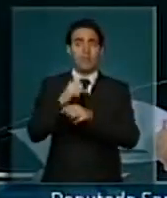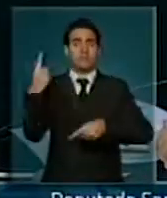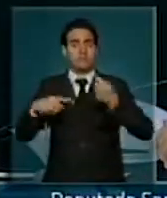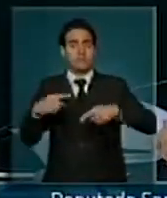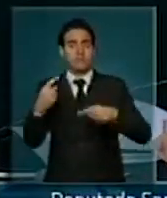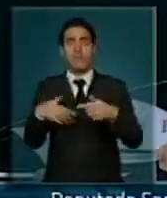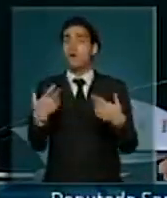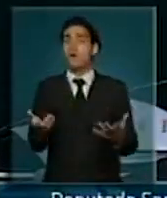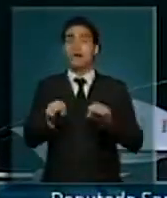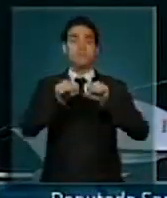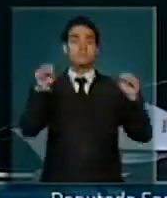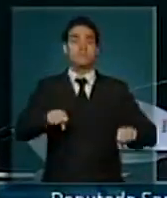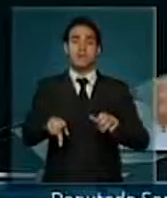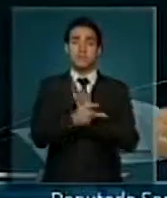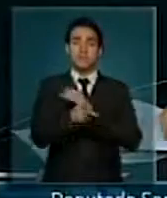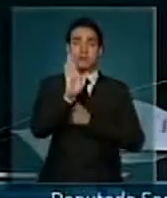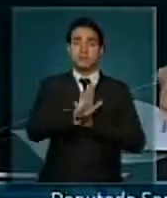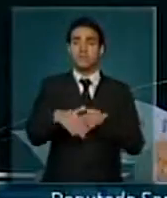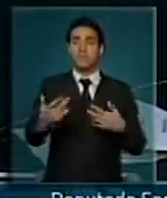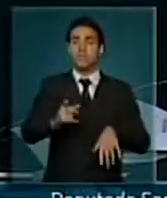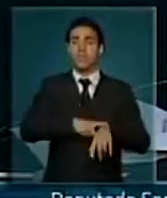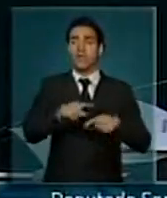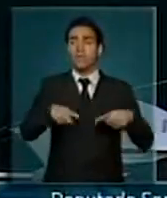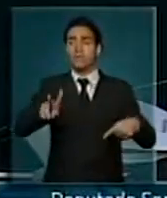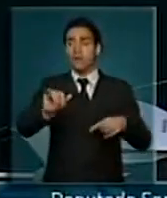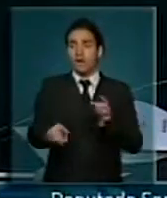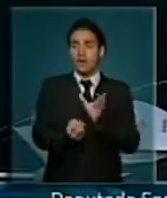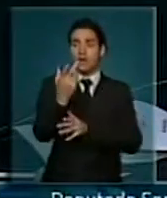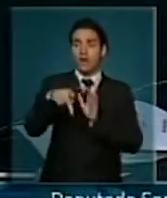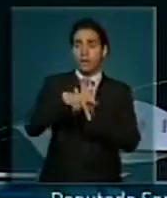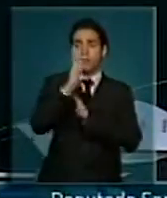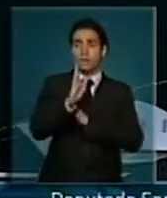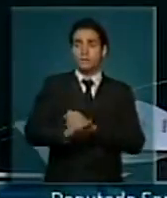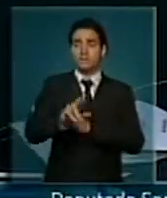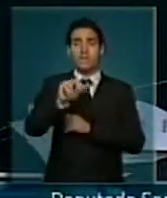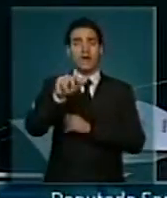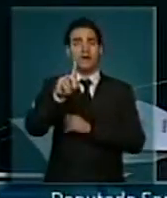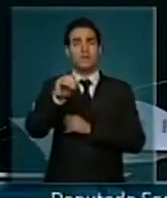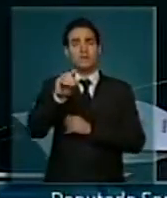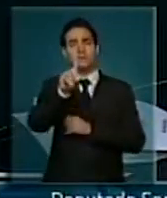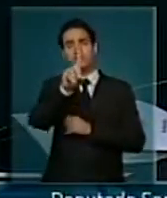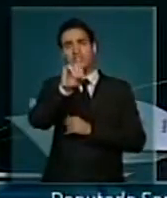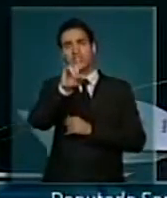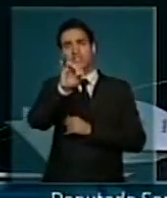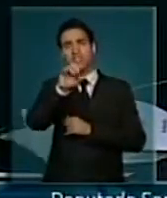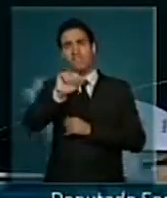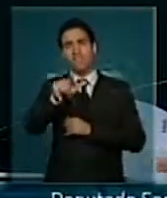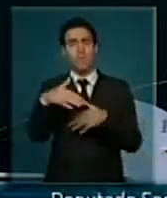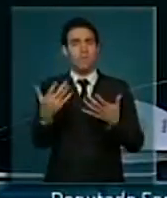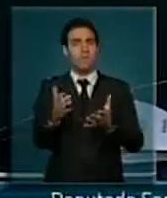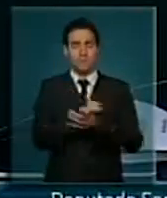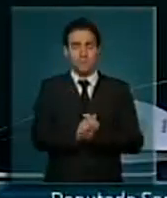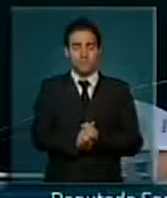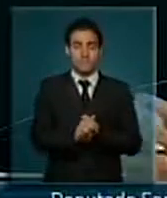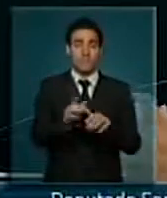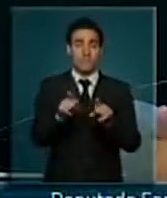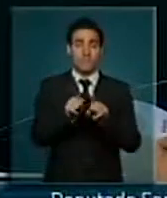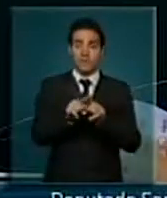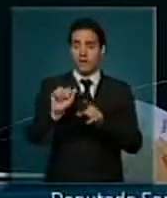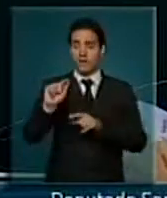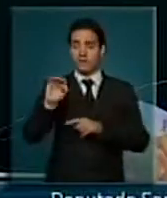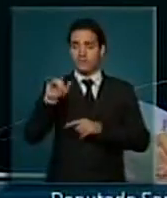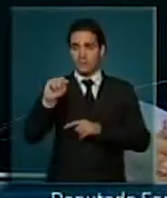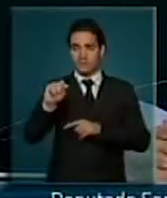ser o sistema adotado no Brasil? Qual é o prazo, o tempo para o rádio digital? E também sobre a agência reguladora que